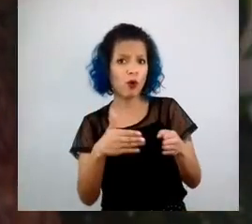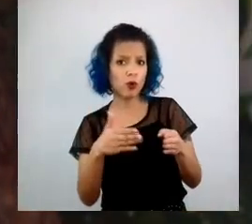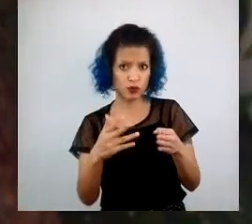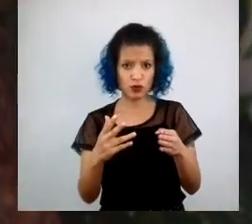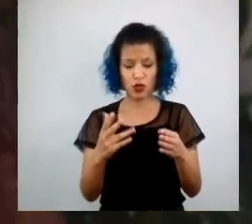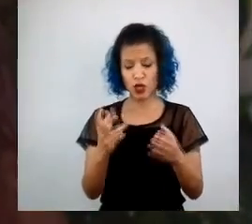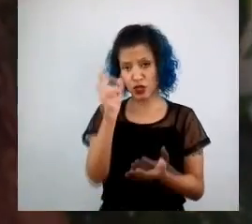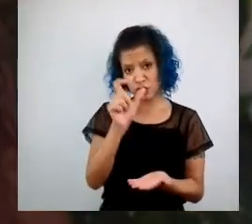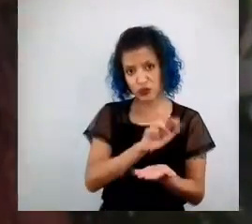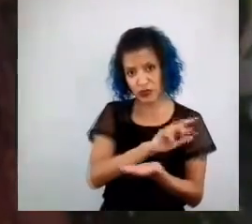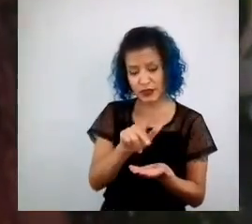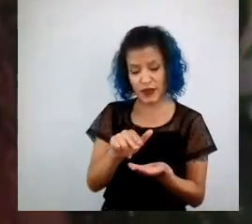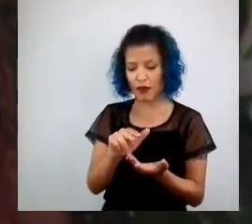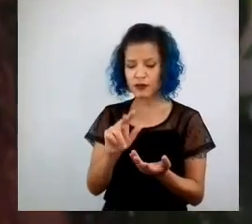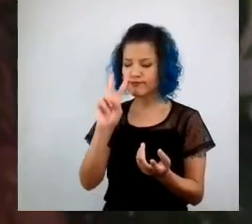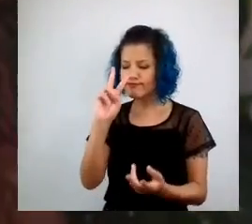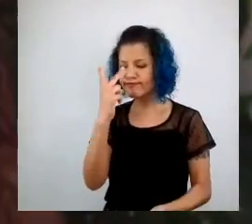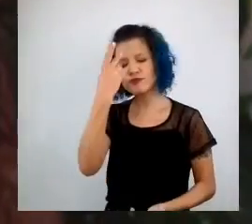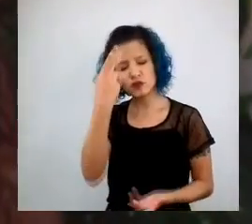Né?